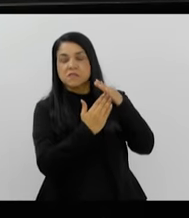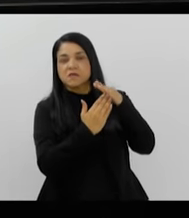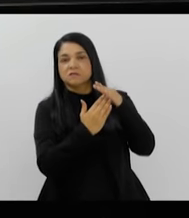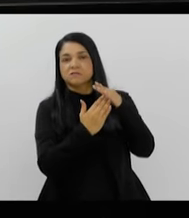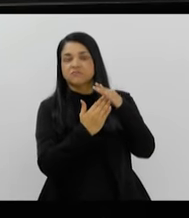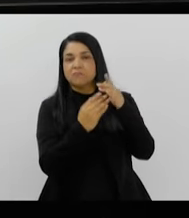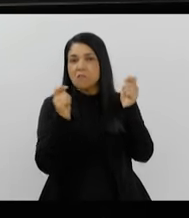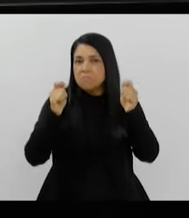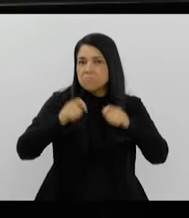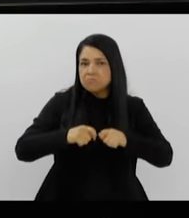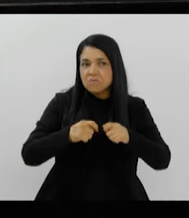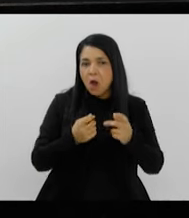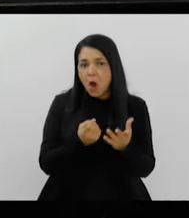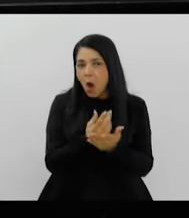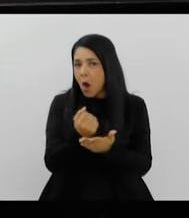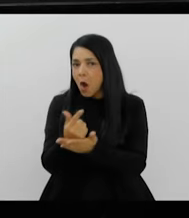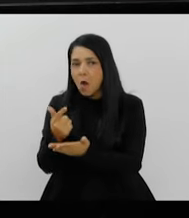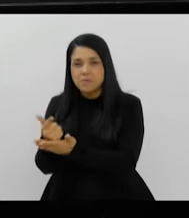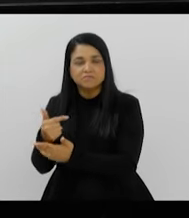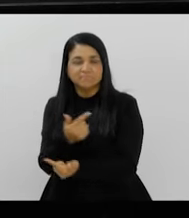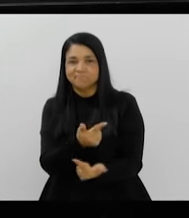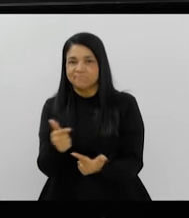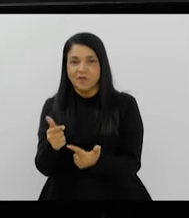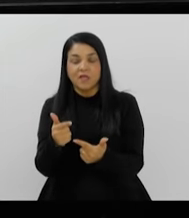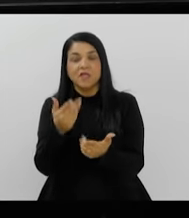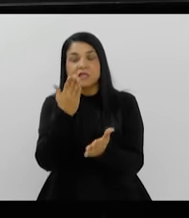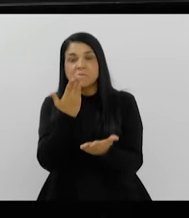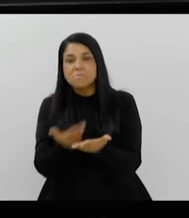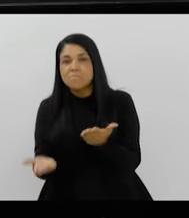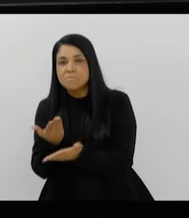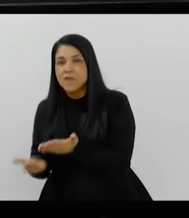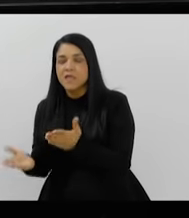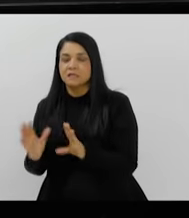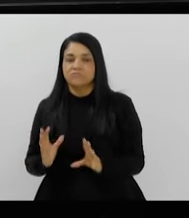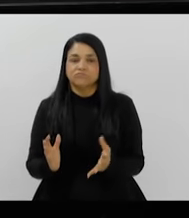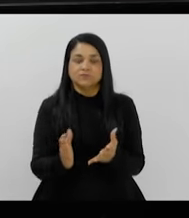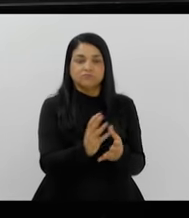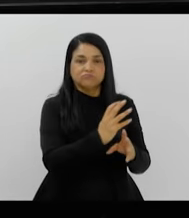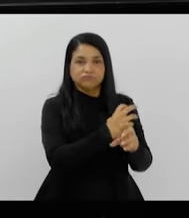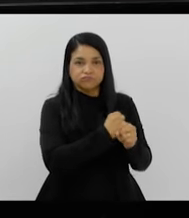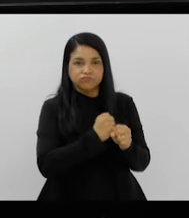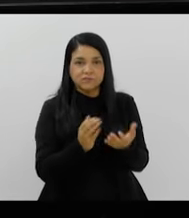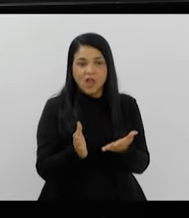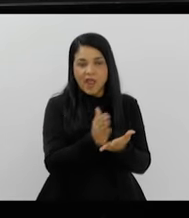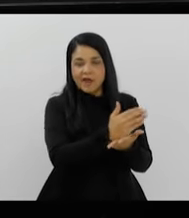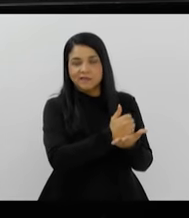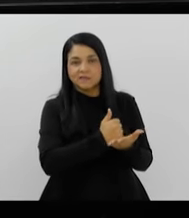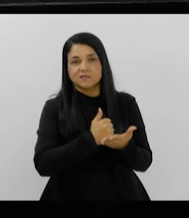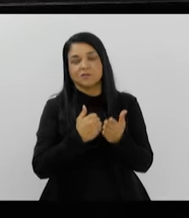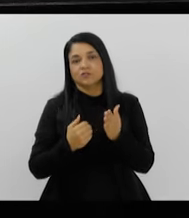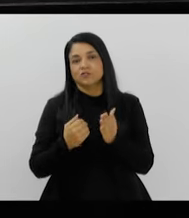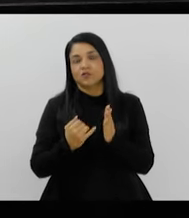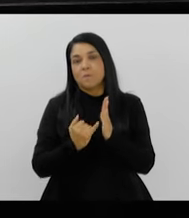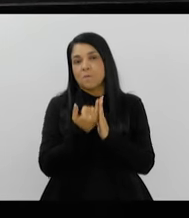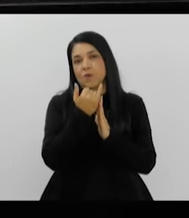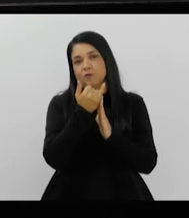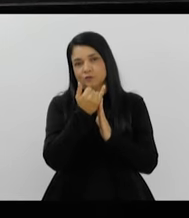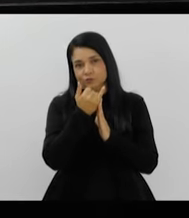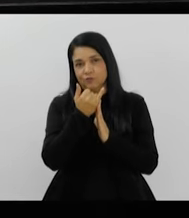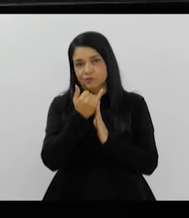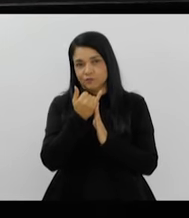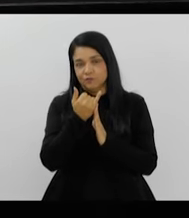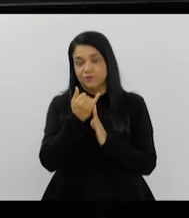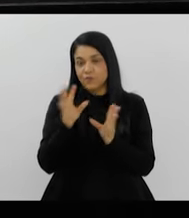se traduz em perda de arrecadação dos impostos estaduais, que estão ligados diretamente ao consumo. Para concluir,